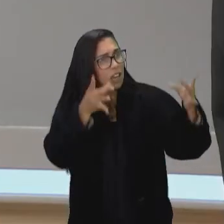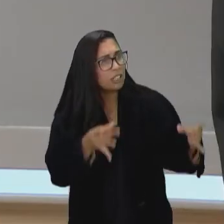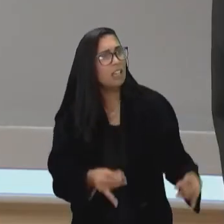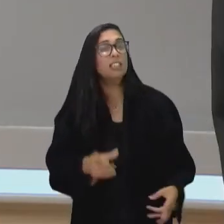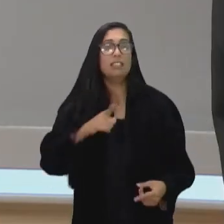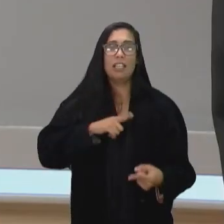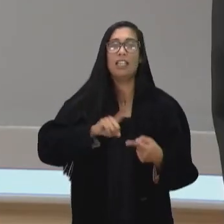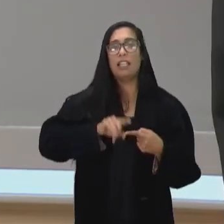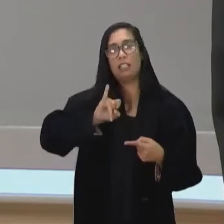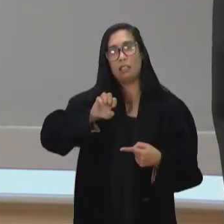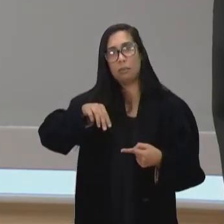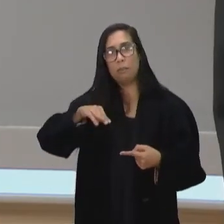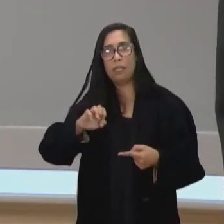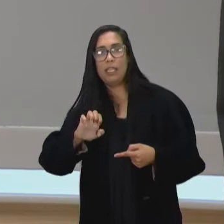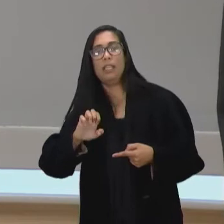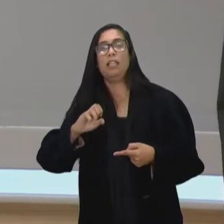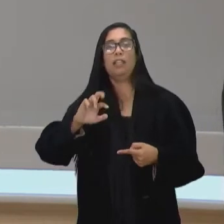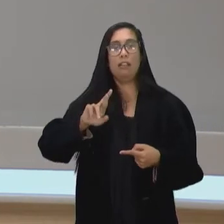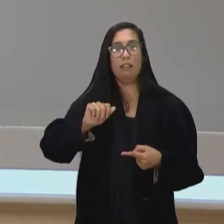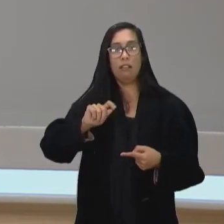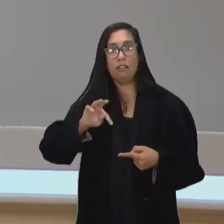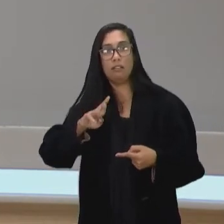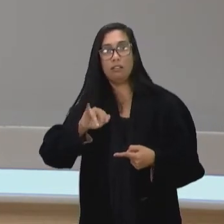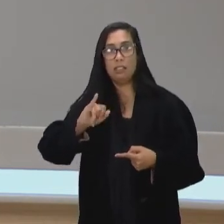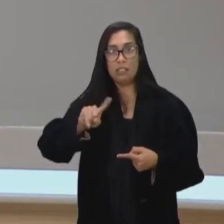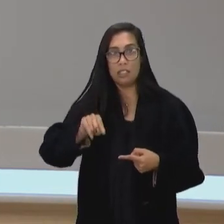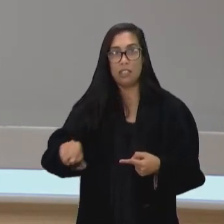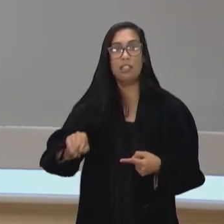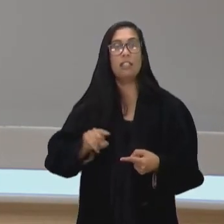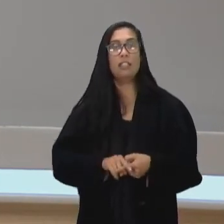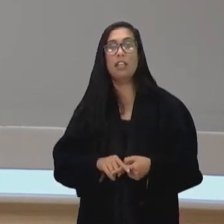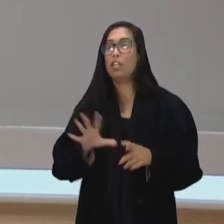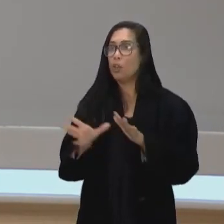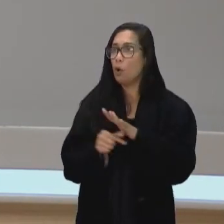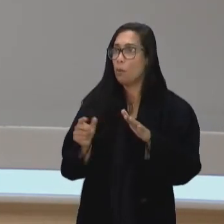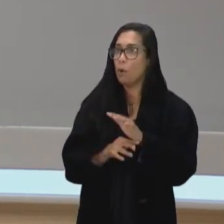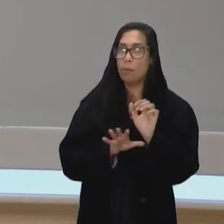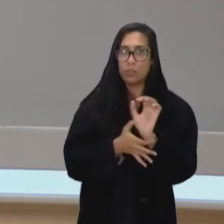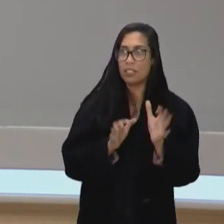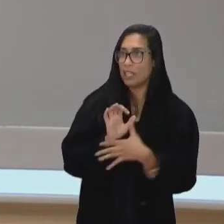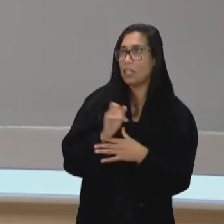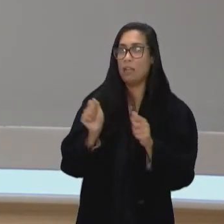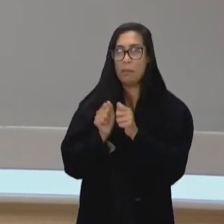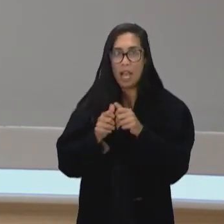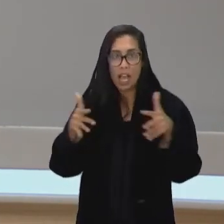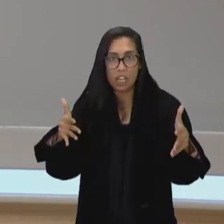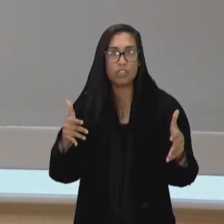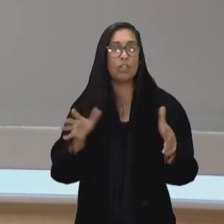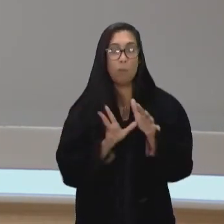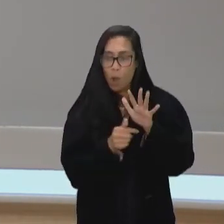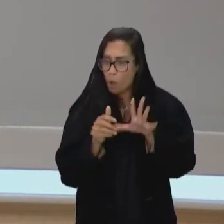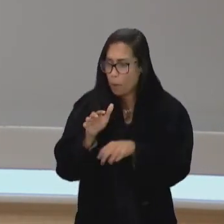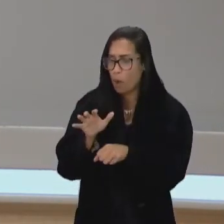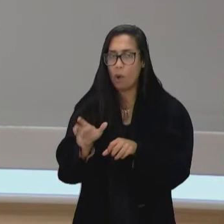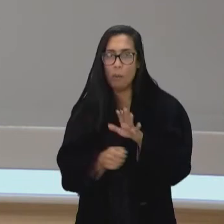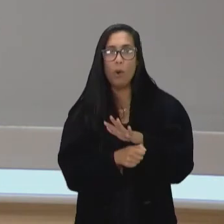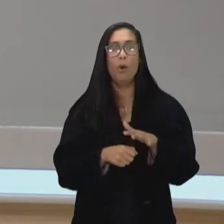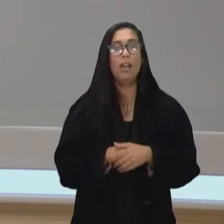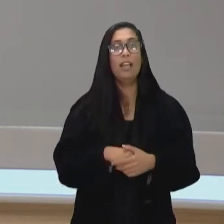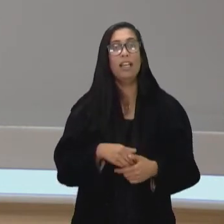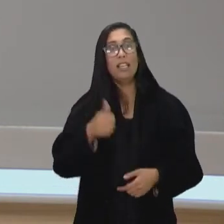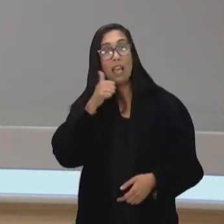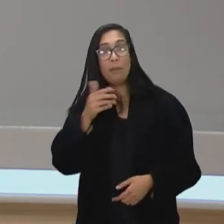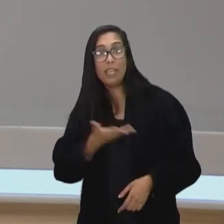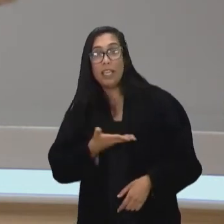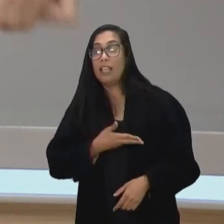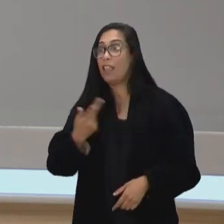Imperatriz. A Sim. Imperatriz, ela roubou pulseiras mágicas da amiga dela. E juntou... a amiga dela morreu,